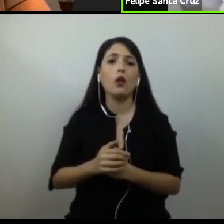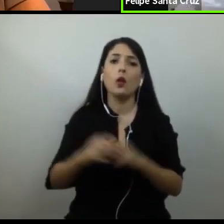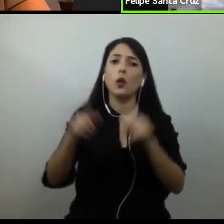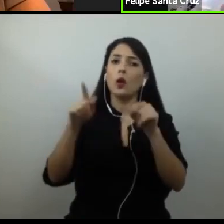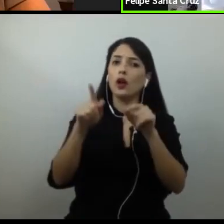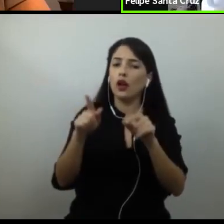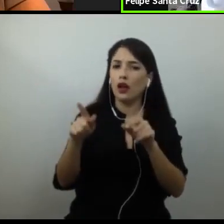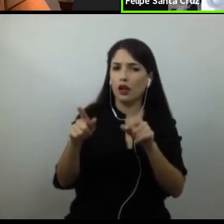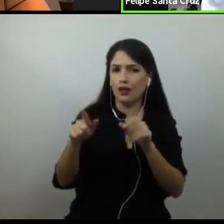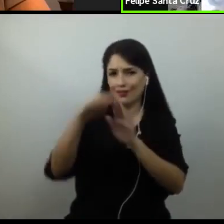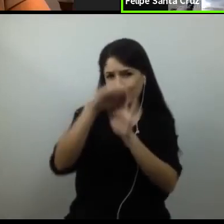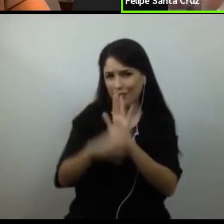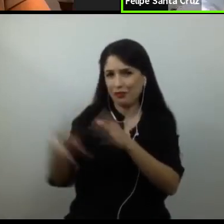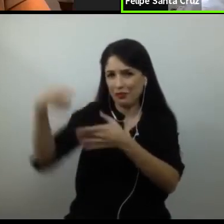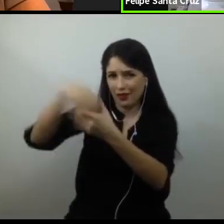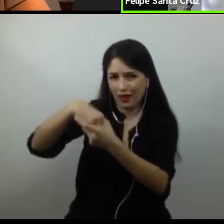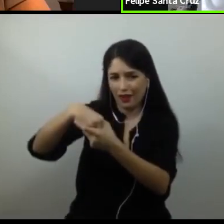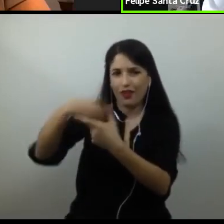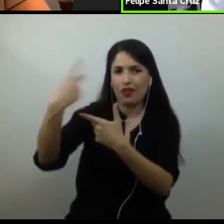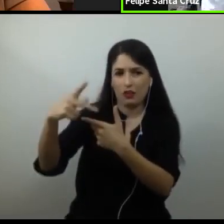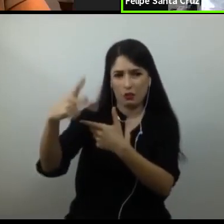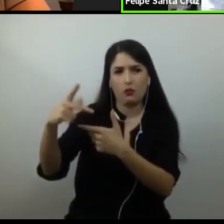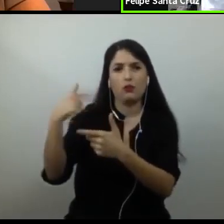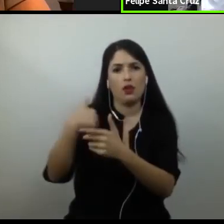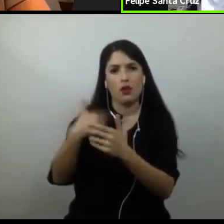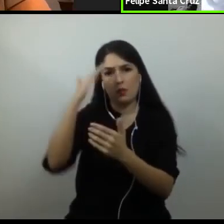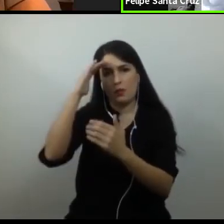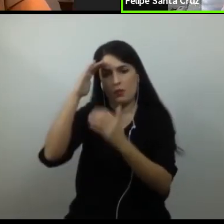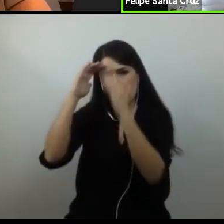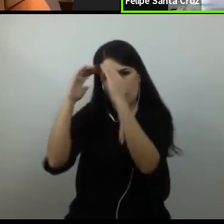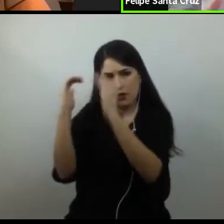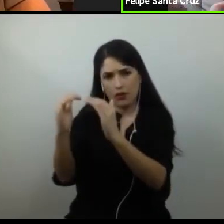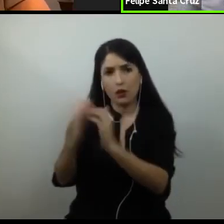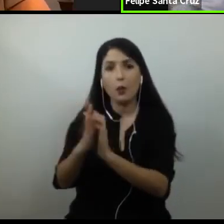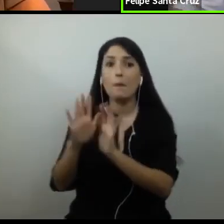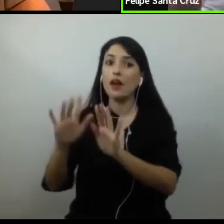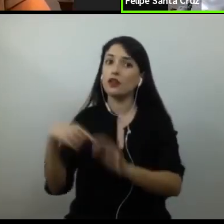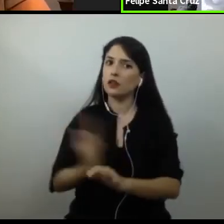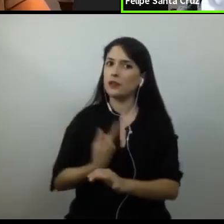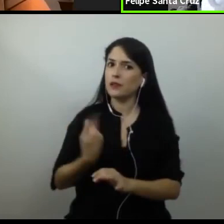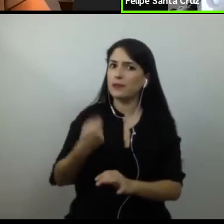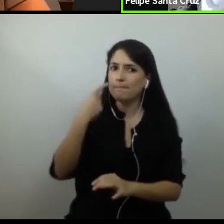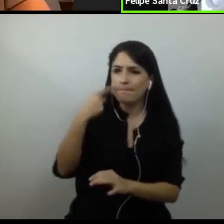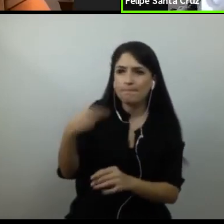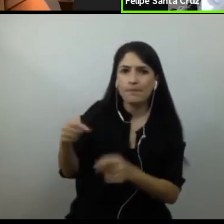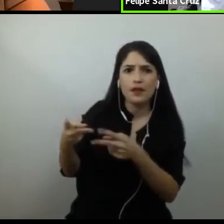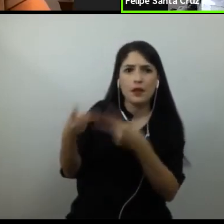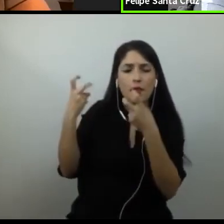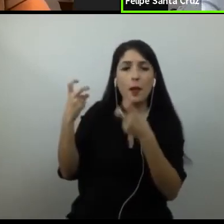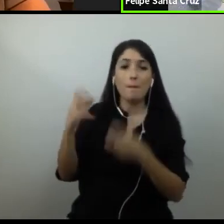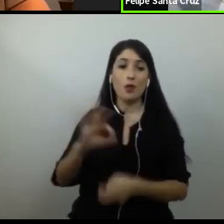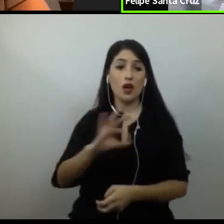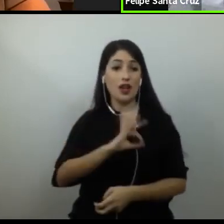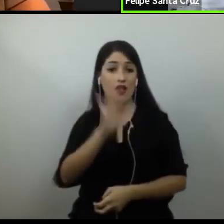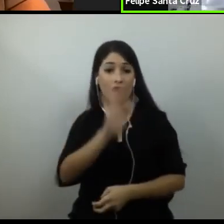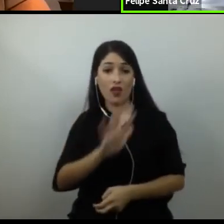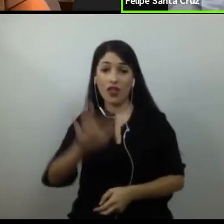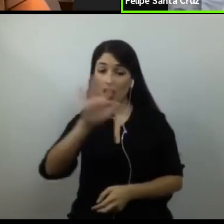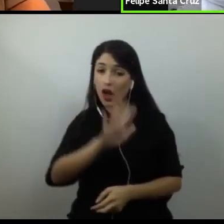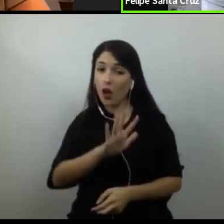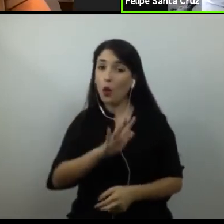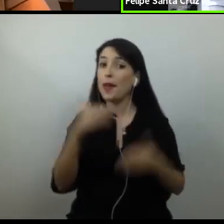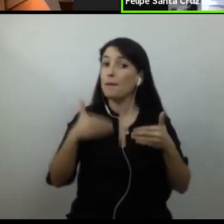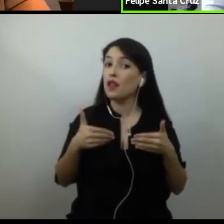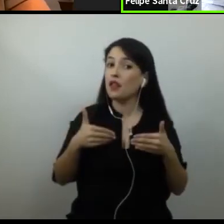mas nós temos que reconhecer, faticamente, que Polícia Federal e Ministério Público Federal, Ministério Público Federal e os